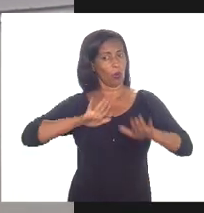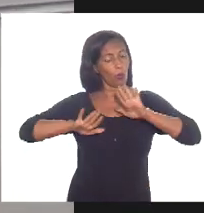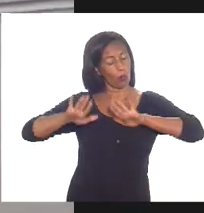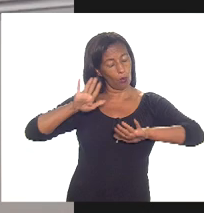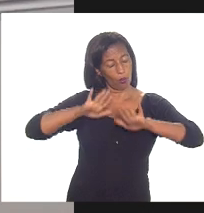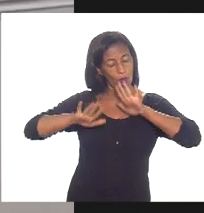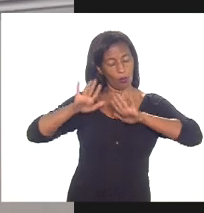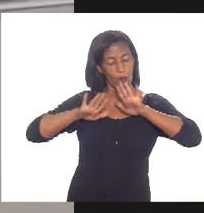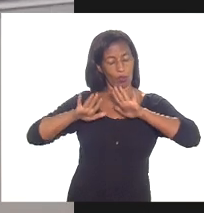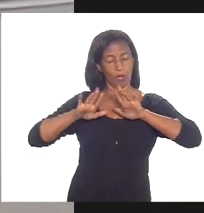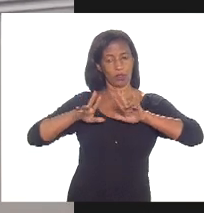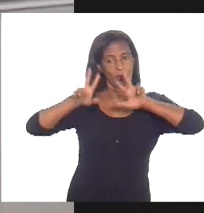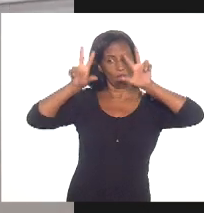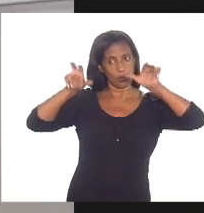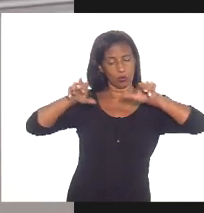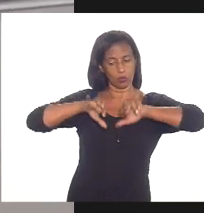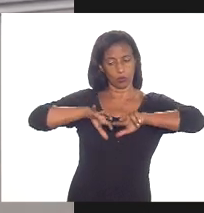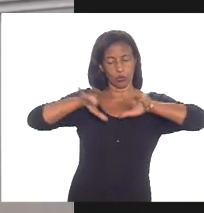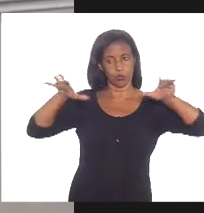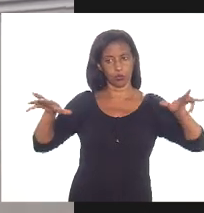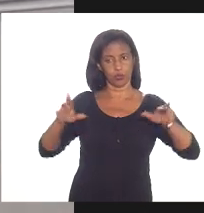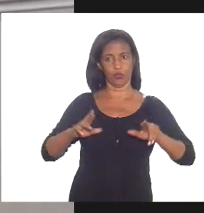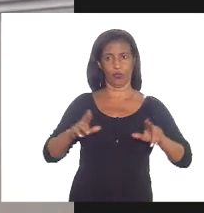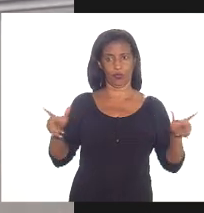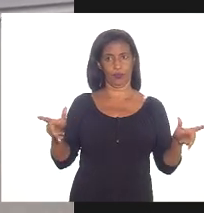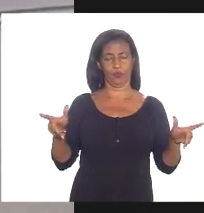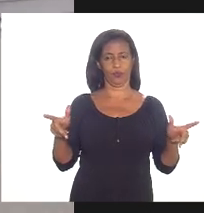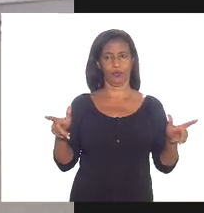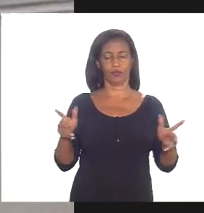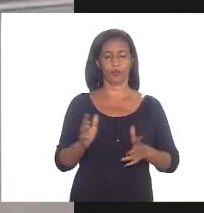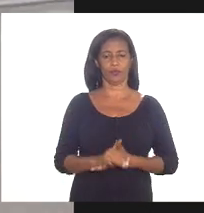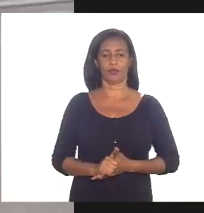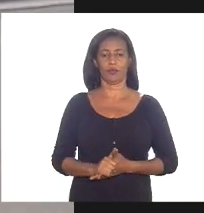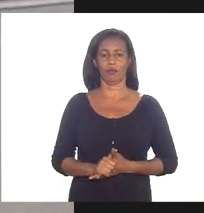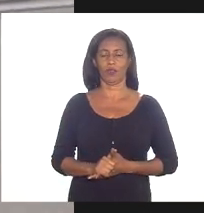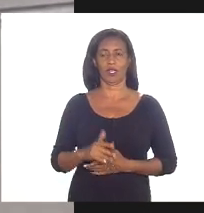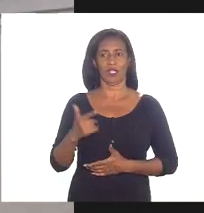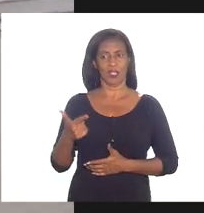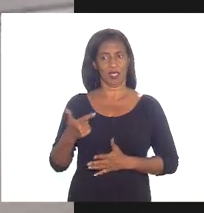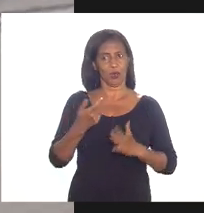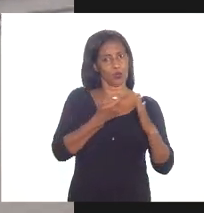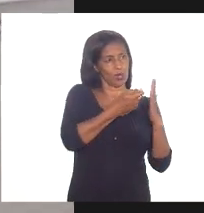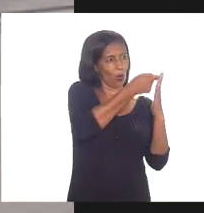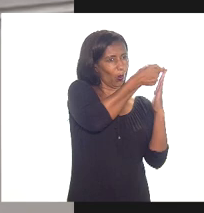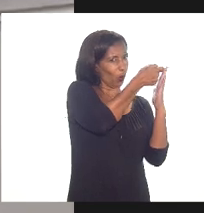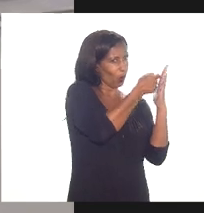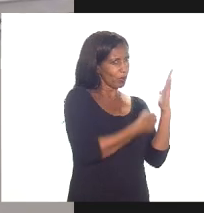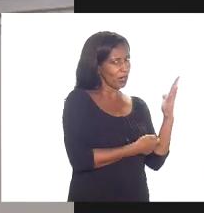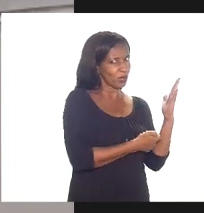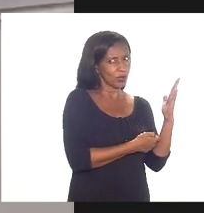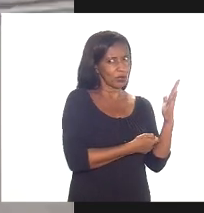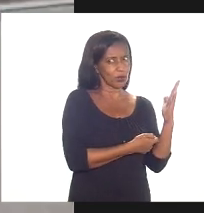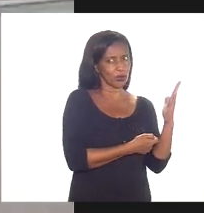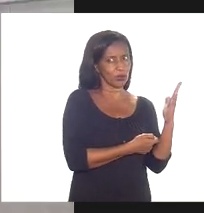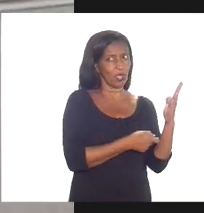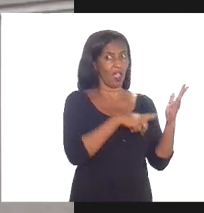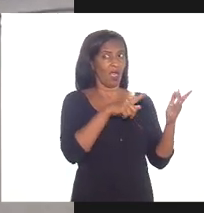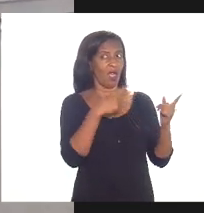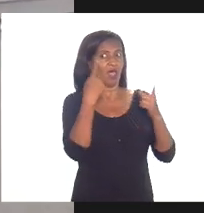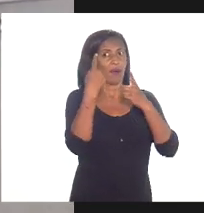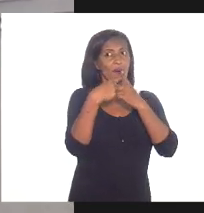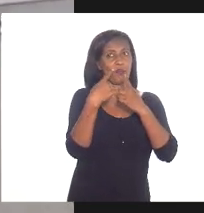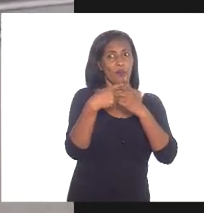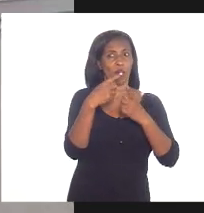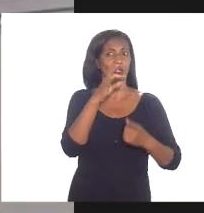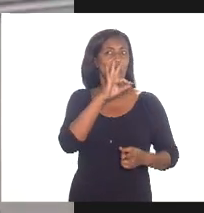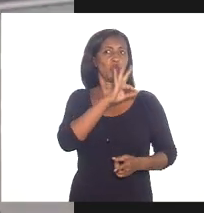distintos, totalmente distintos, e usar uma narrativa, porque amanhã vai ter essa narrativa. Ah, porque os